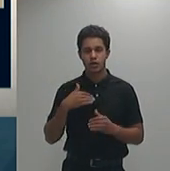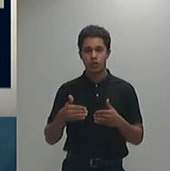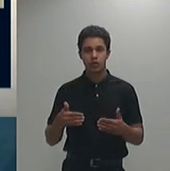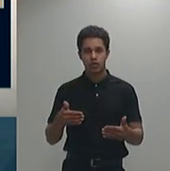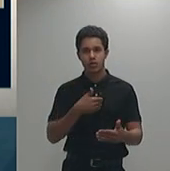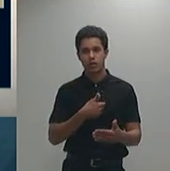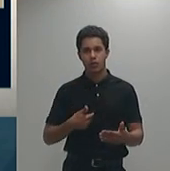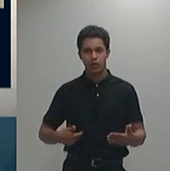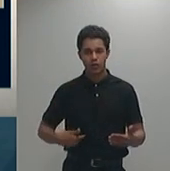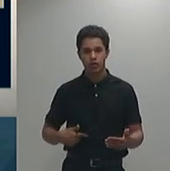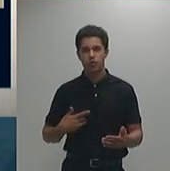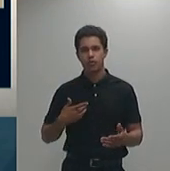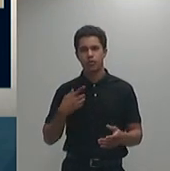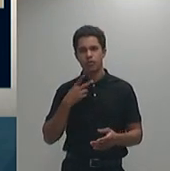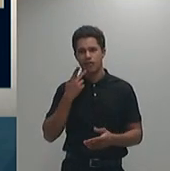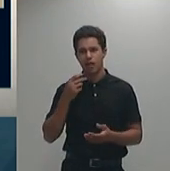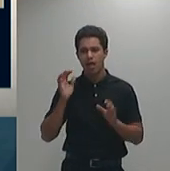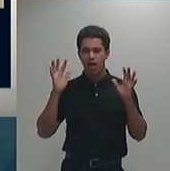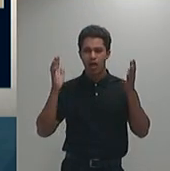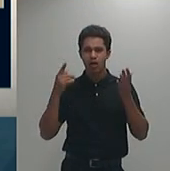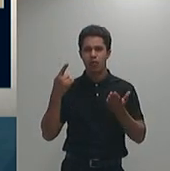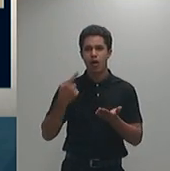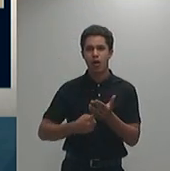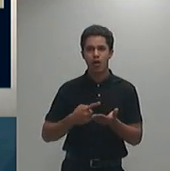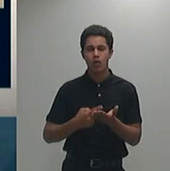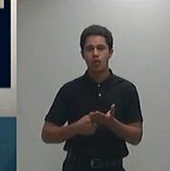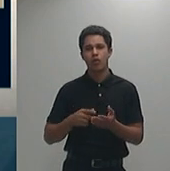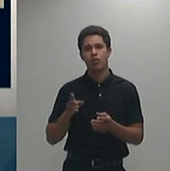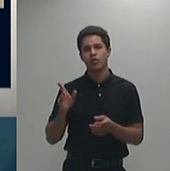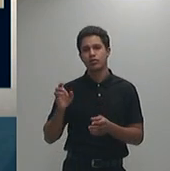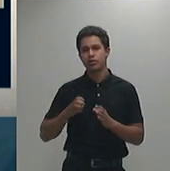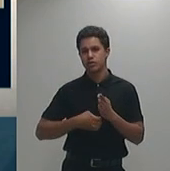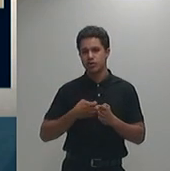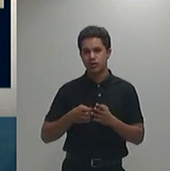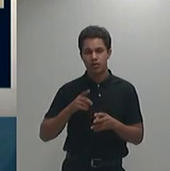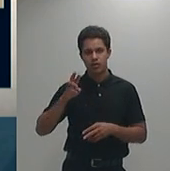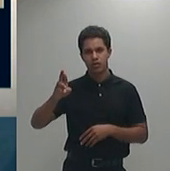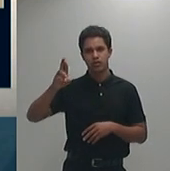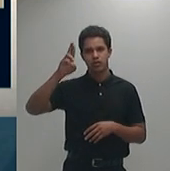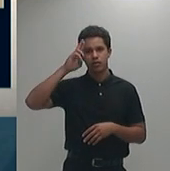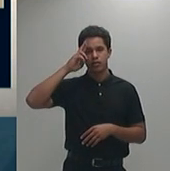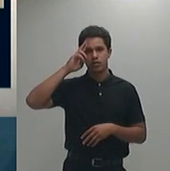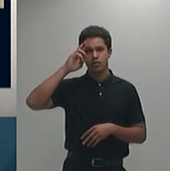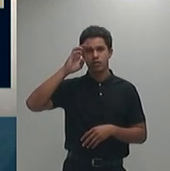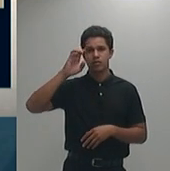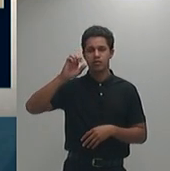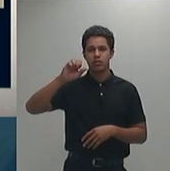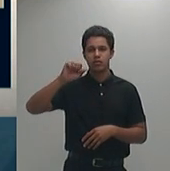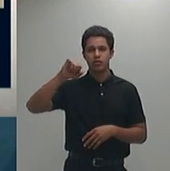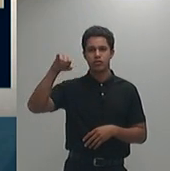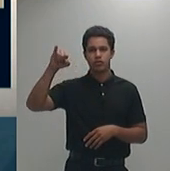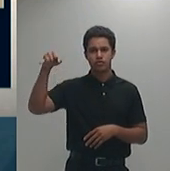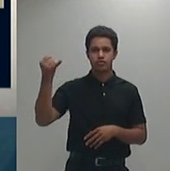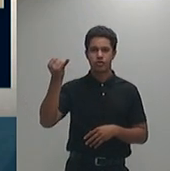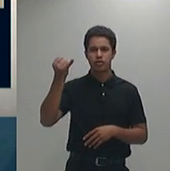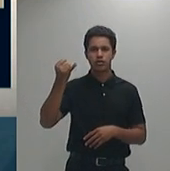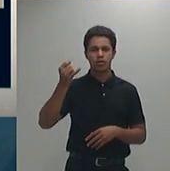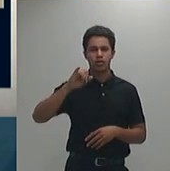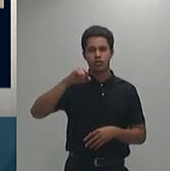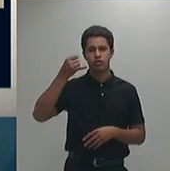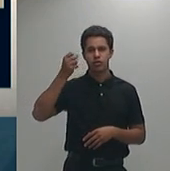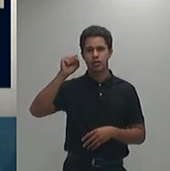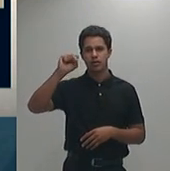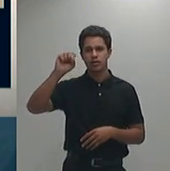celebrou acordo de colaboração premiada com administradores executivos da Jota da JS a da